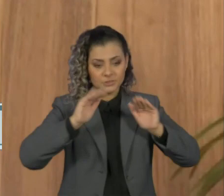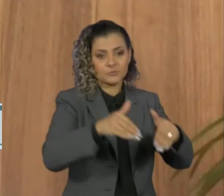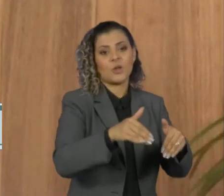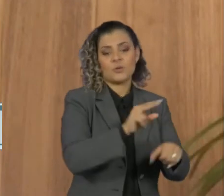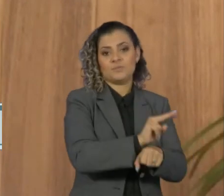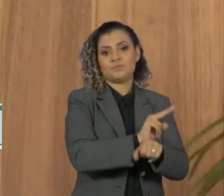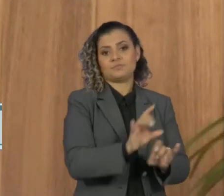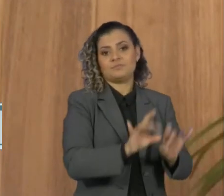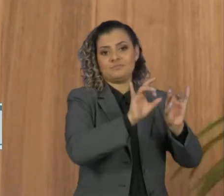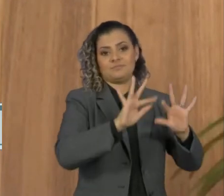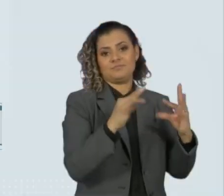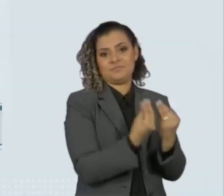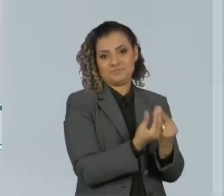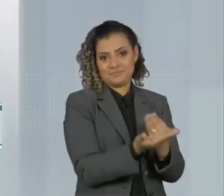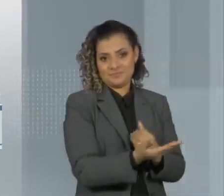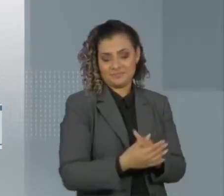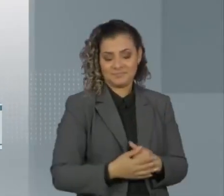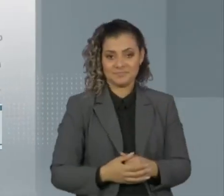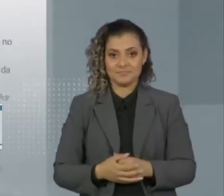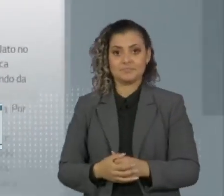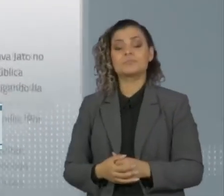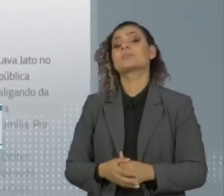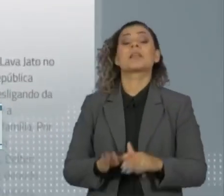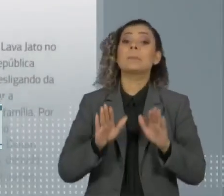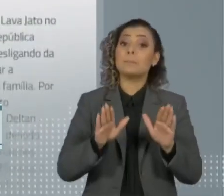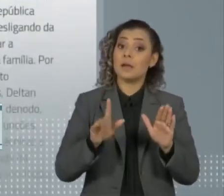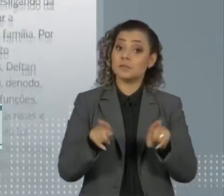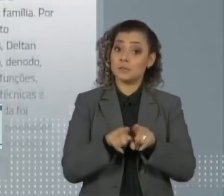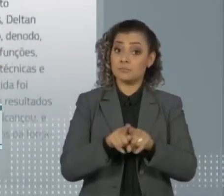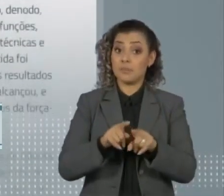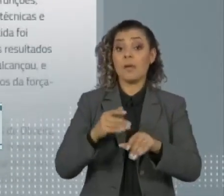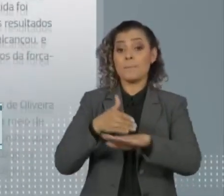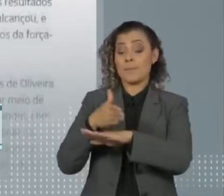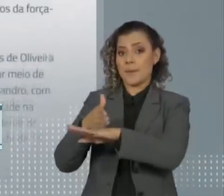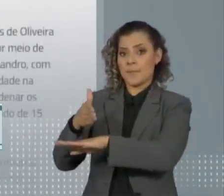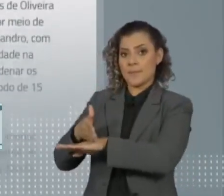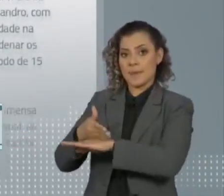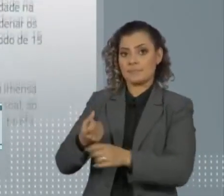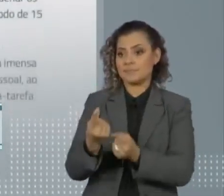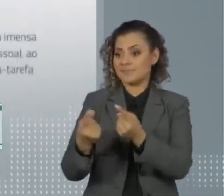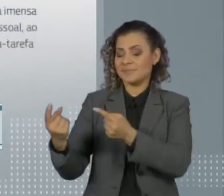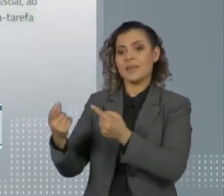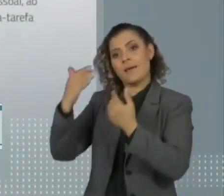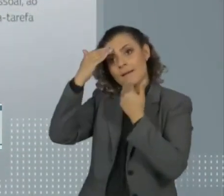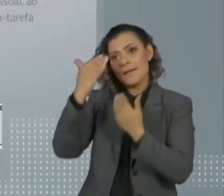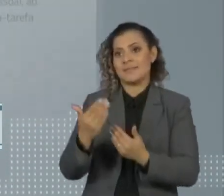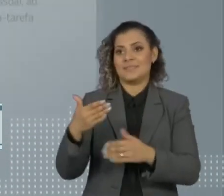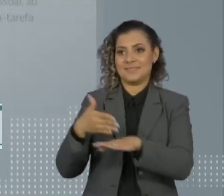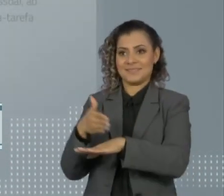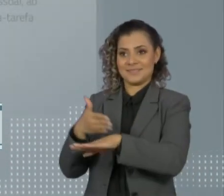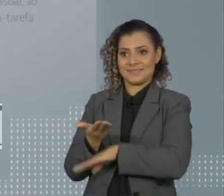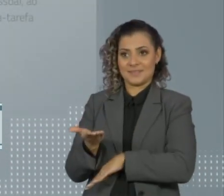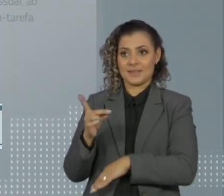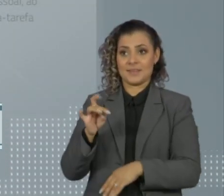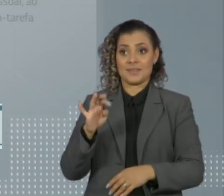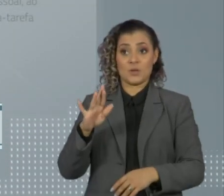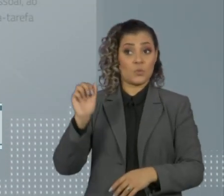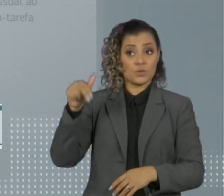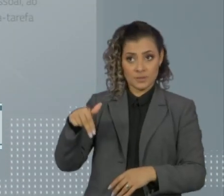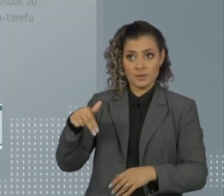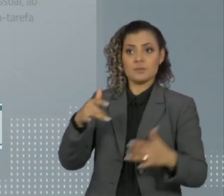de modo especial, para minha família. Em nota, os integrantes da Força Tarefa agradeceram a atuação de Deltan Dallagnol e